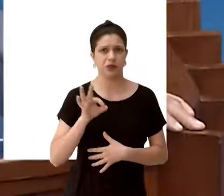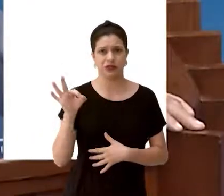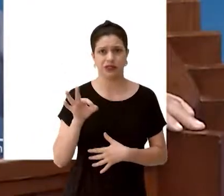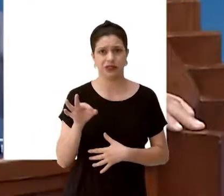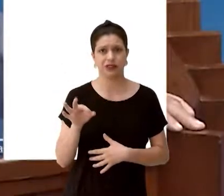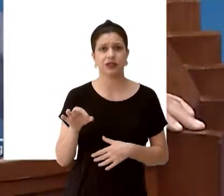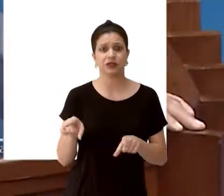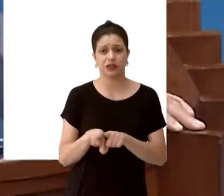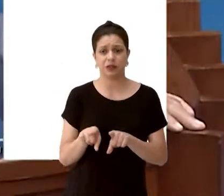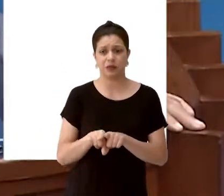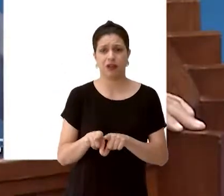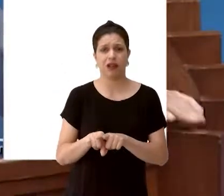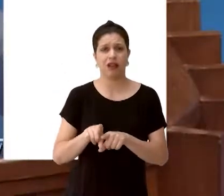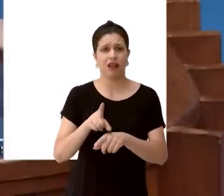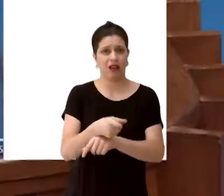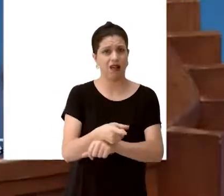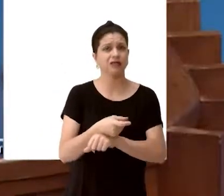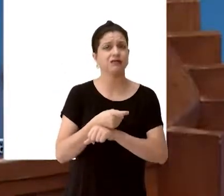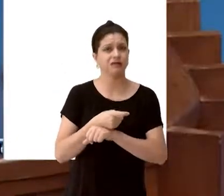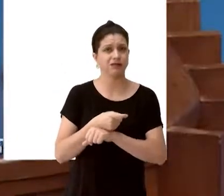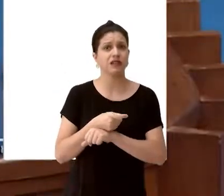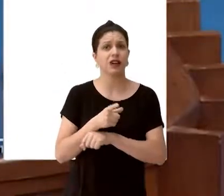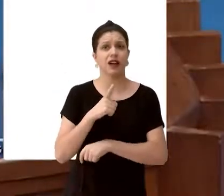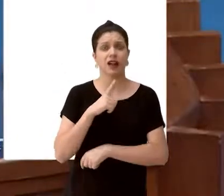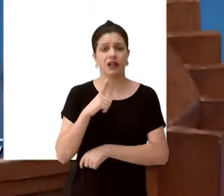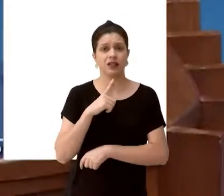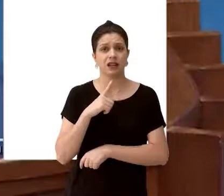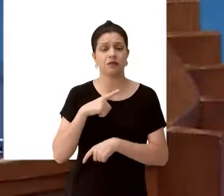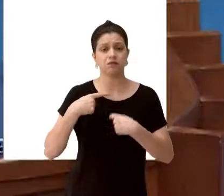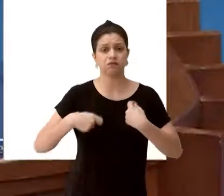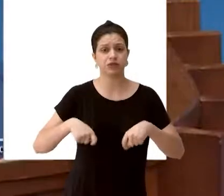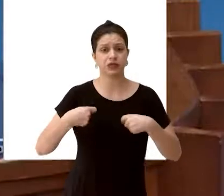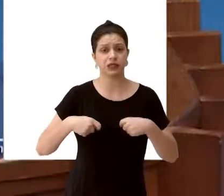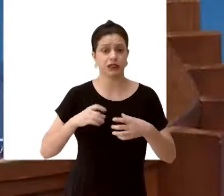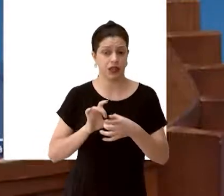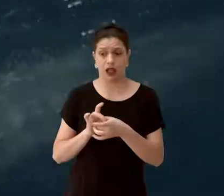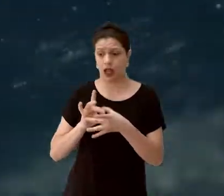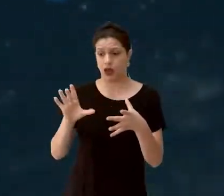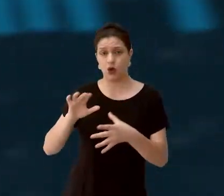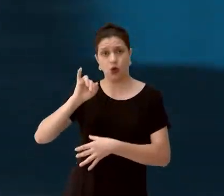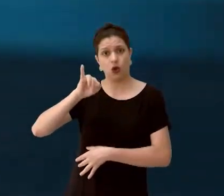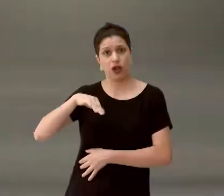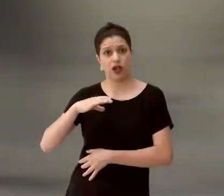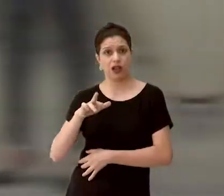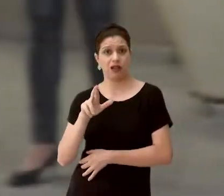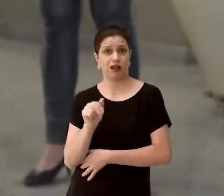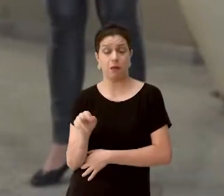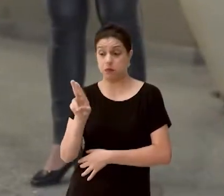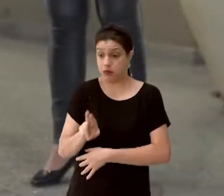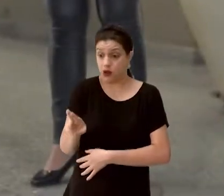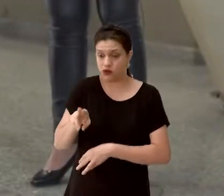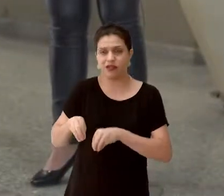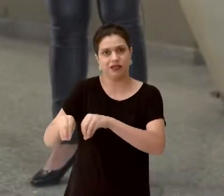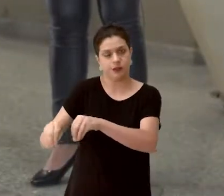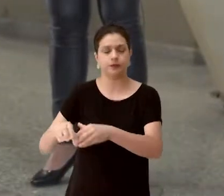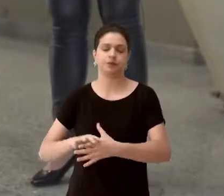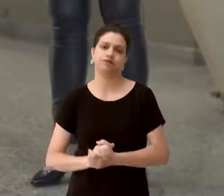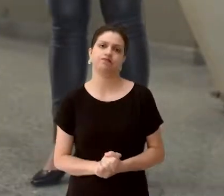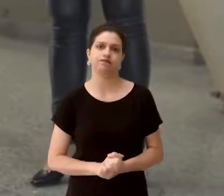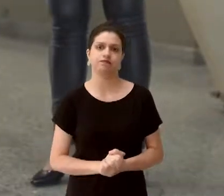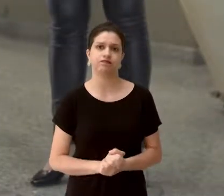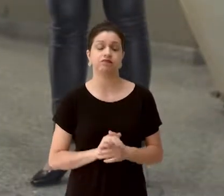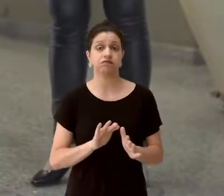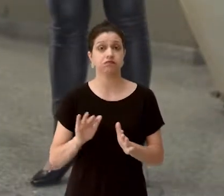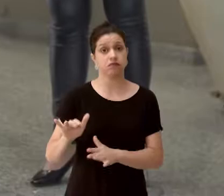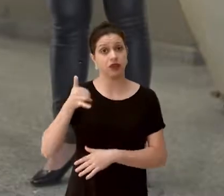assentados, que tem que ter autorização do INCRA de uso da terra. O celular faz parte